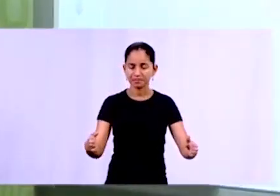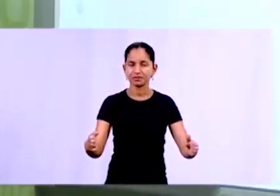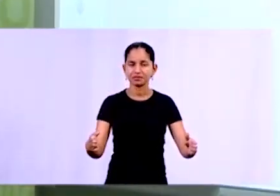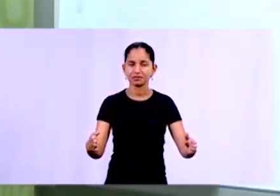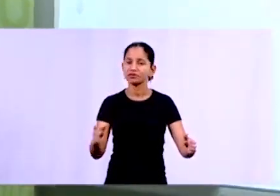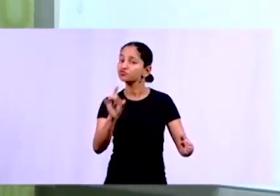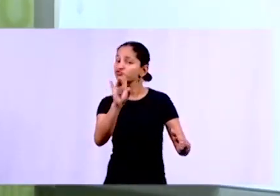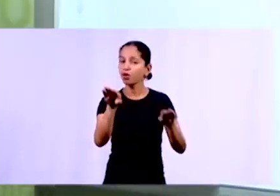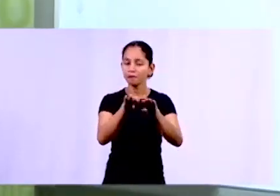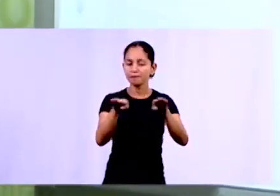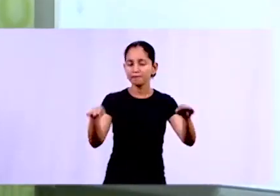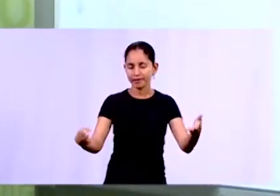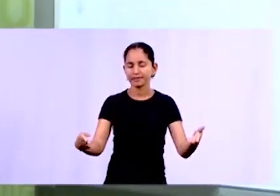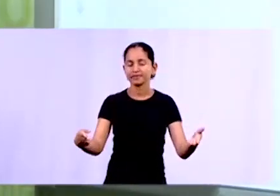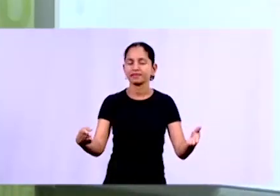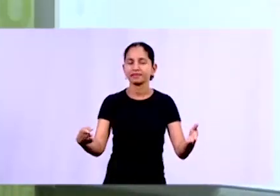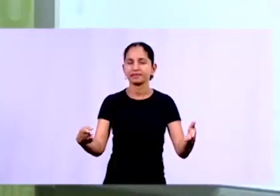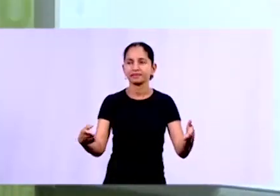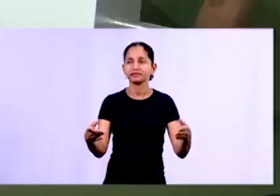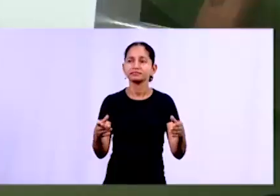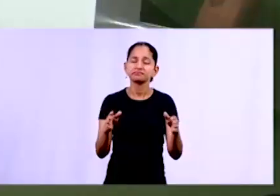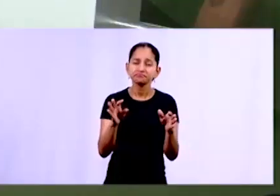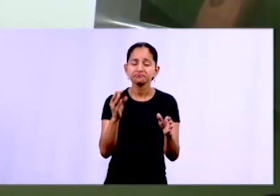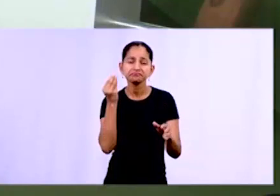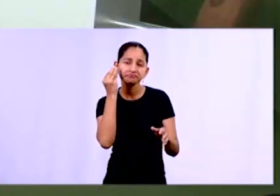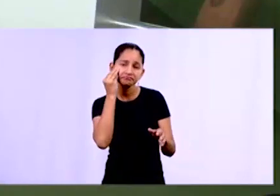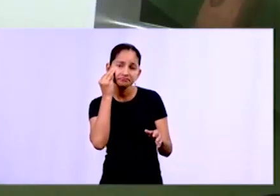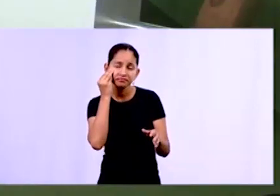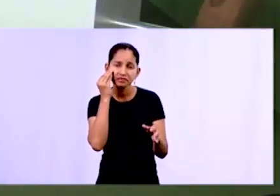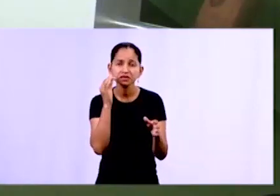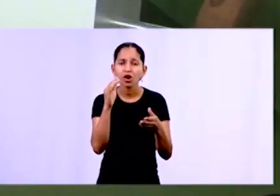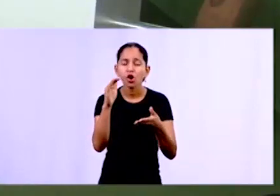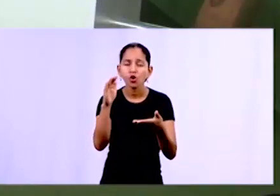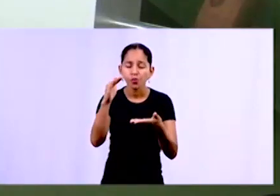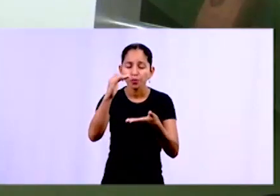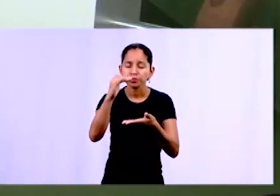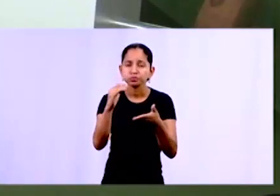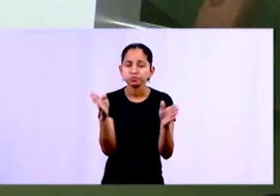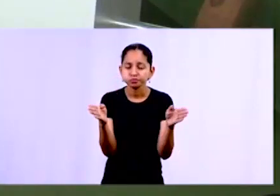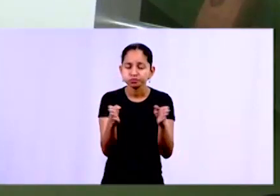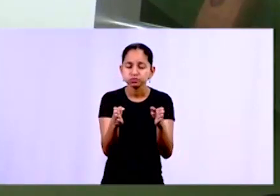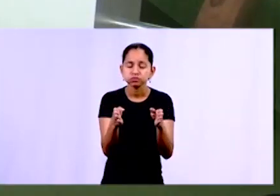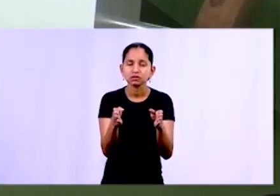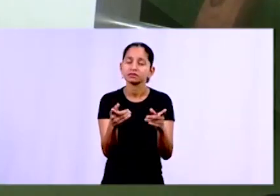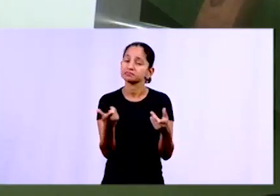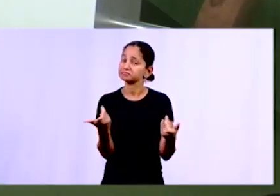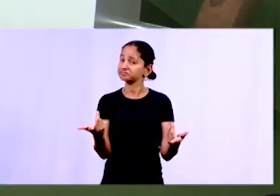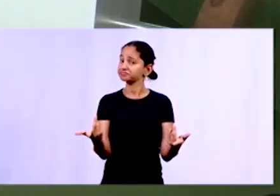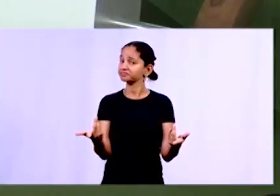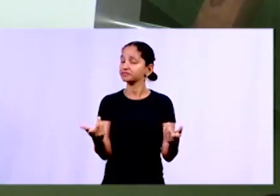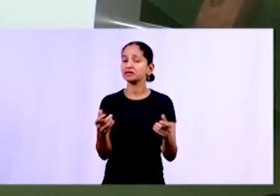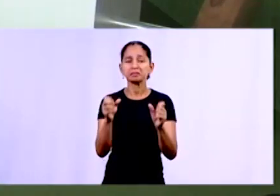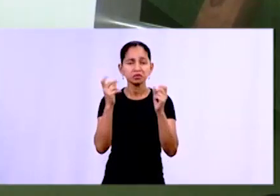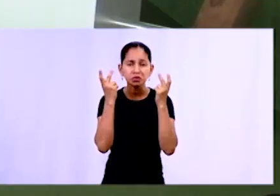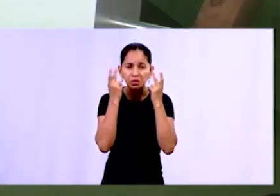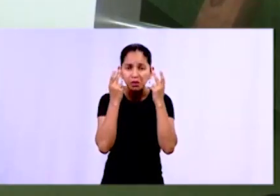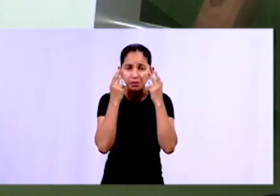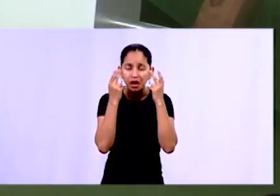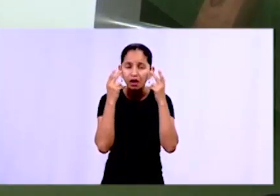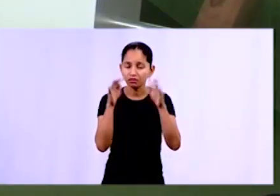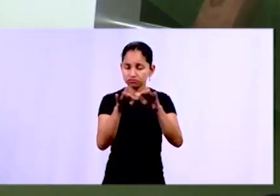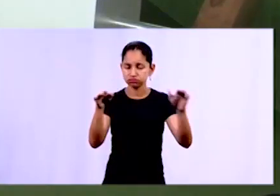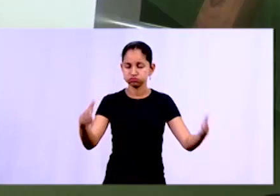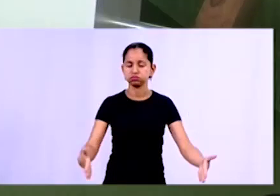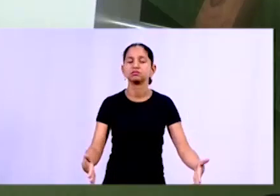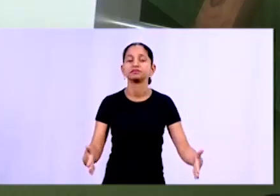né? Mas uma mesinha desse computador a gente pode colocar como um mini computador, um servidor. Mas